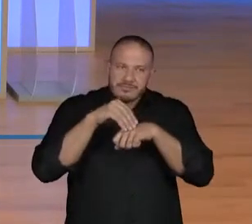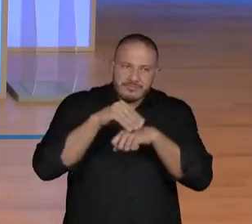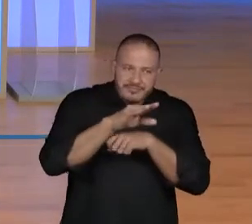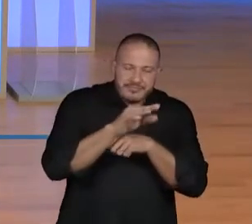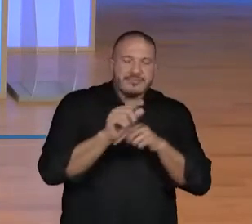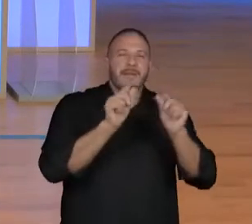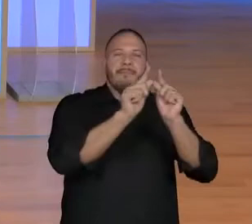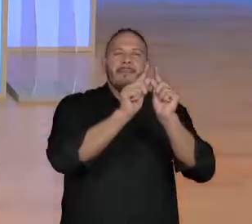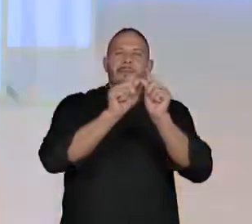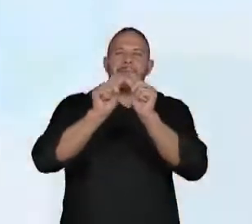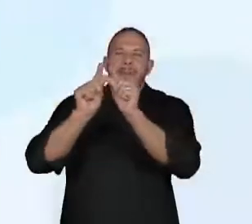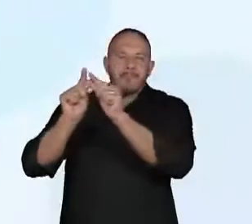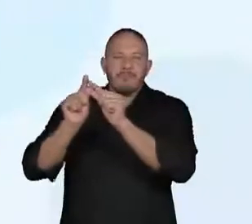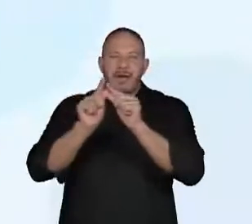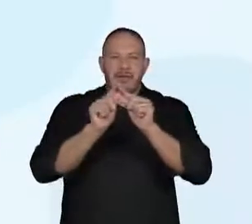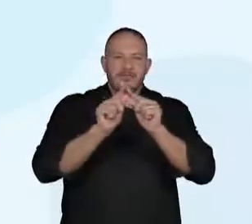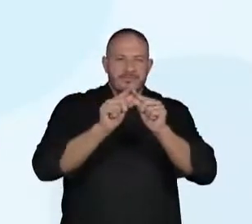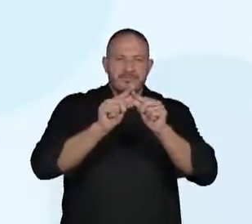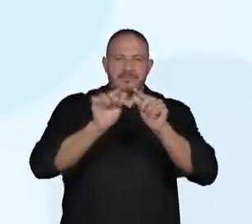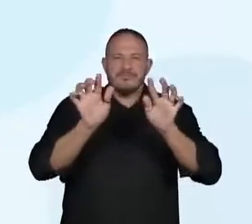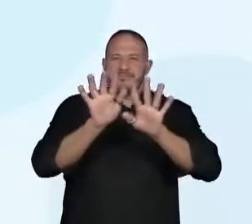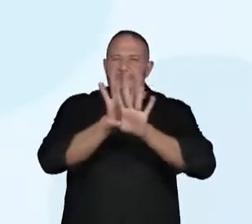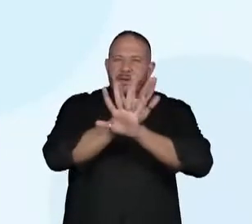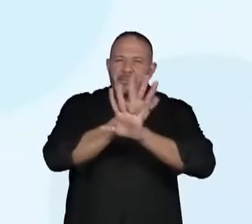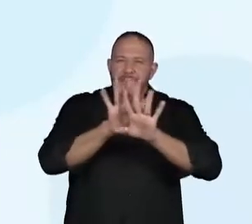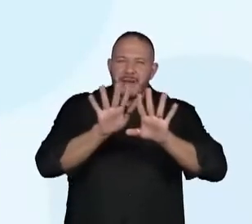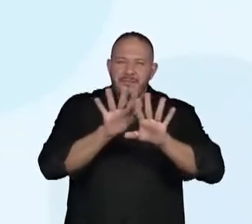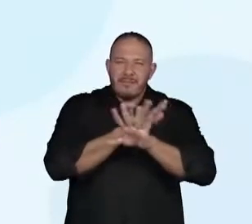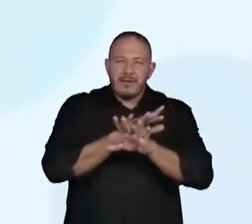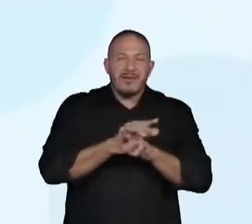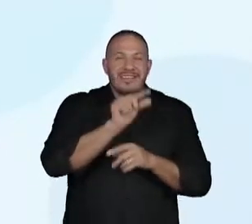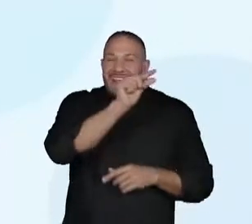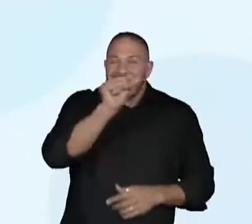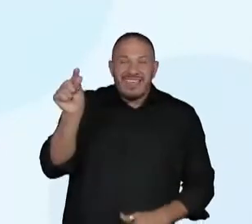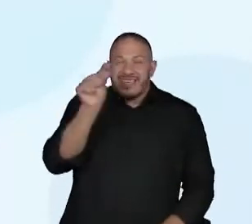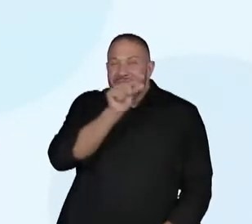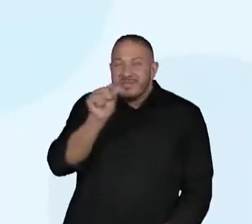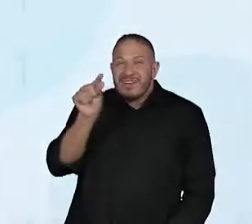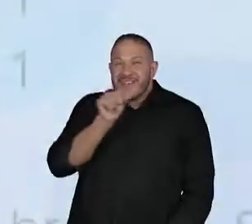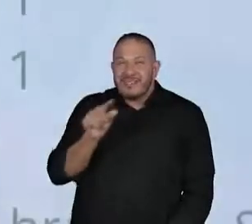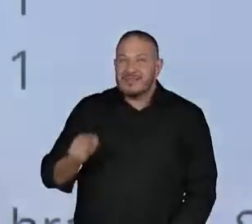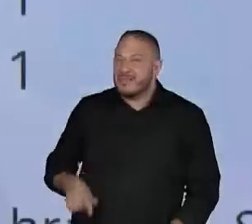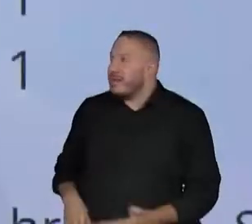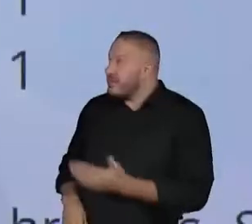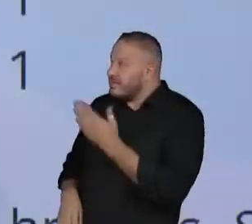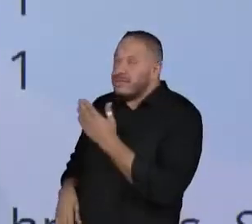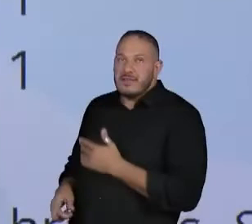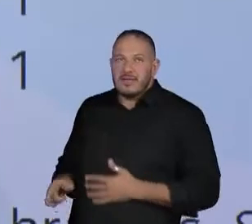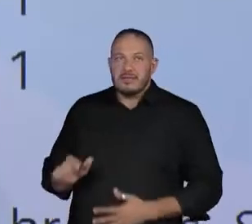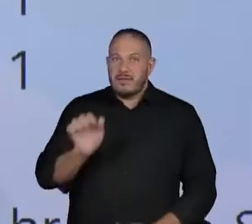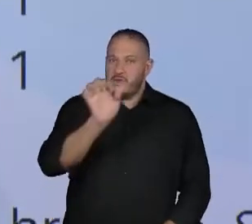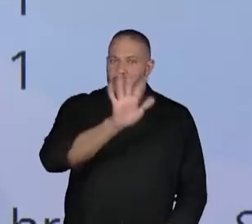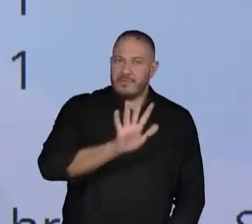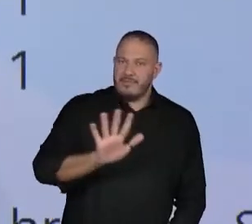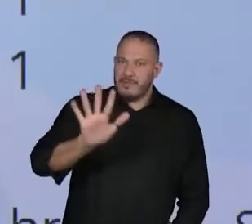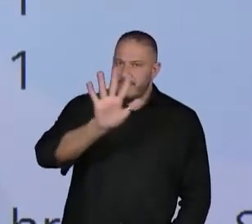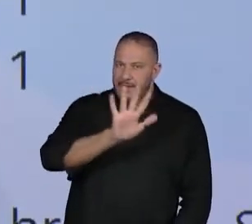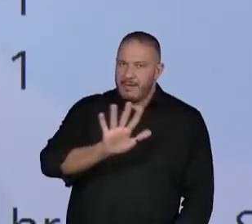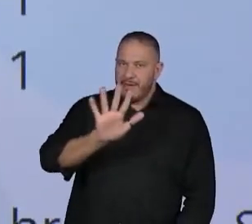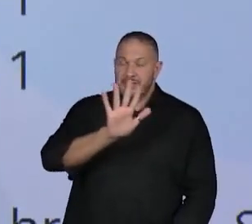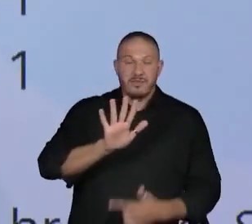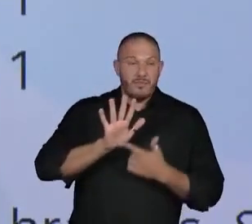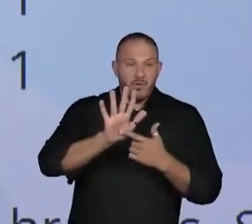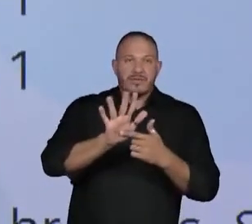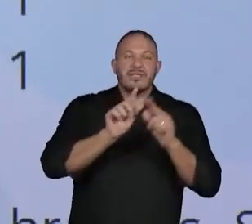pixel. E ele recebe os códigos linha por linha. Então, aqui a gente tem uma imagem aí projetada em